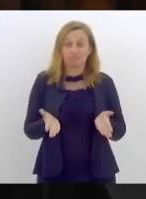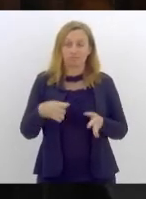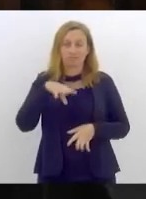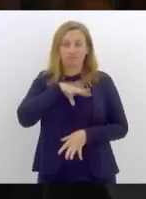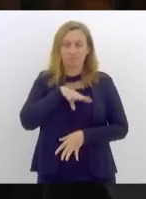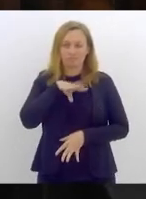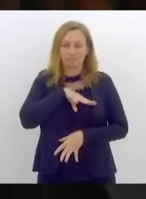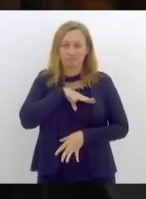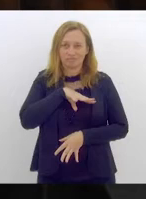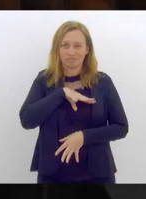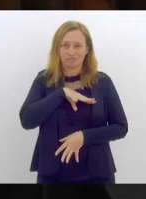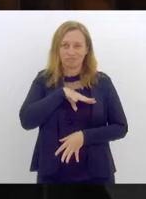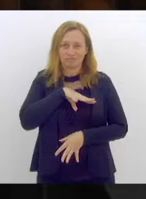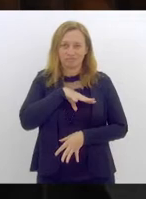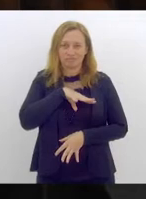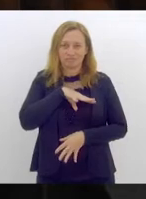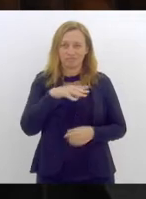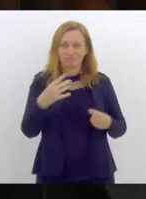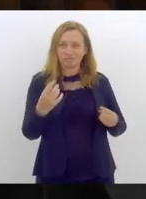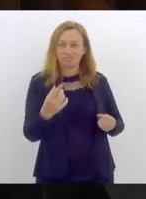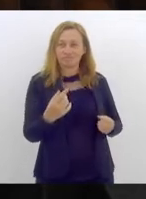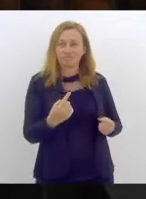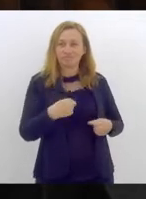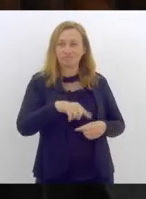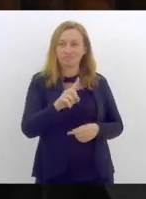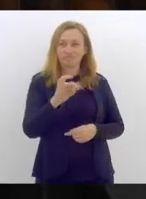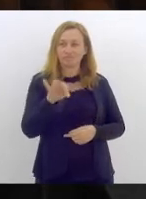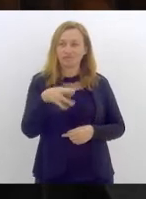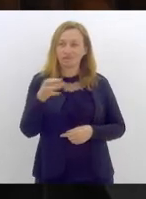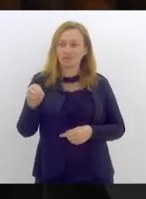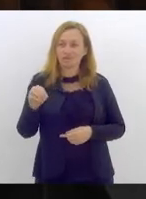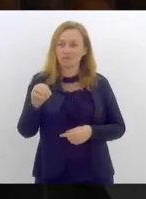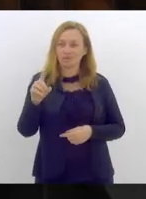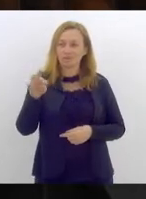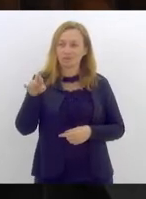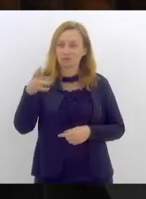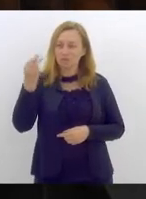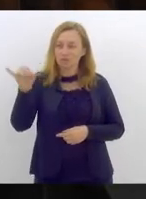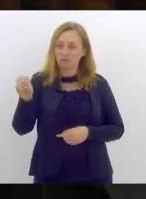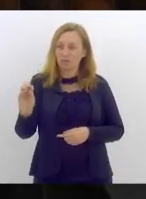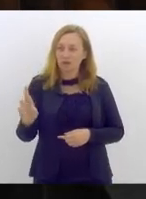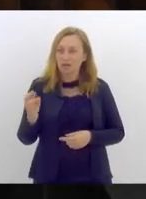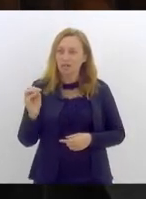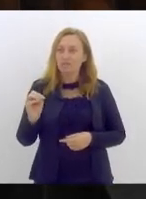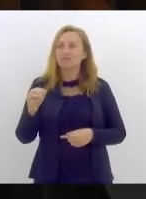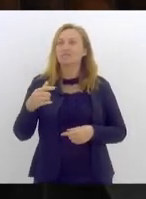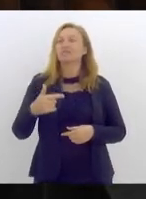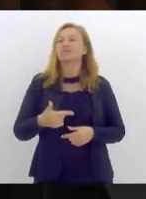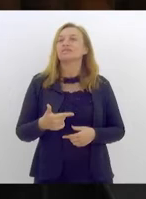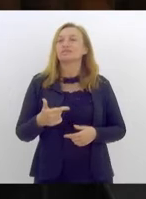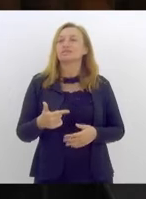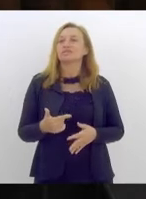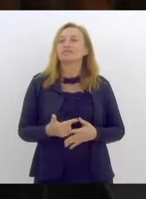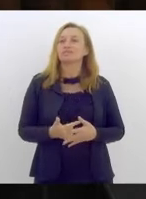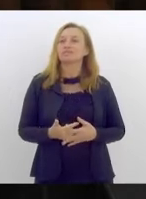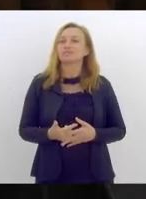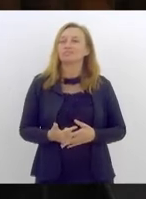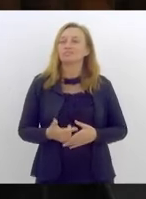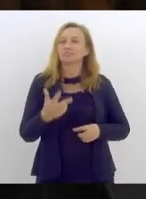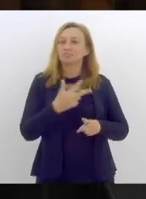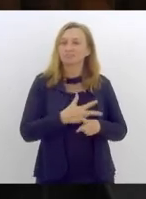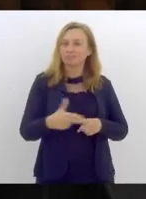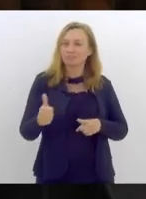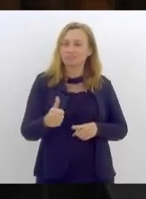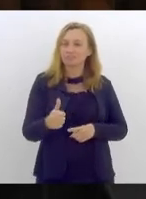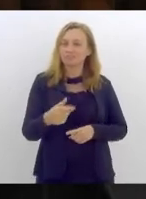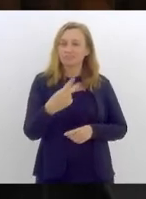Vasco vai jogar em São Januário e segundamente vencerá o